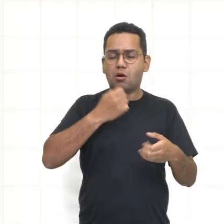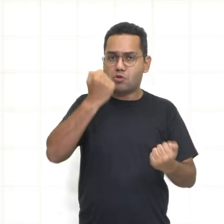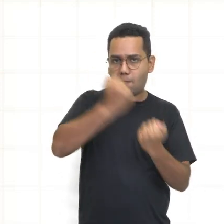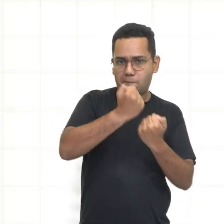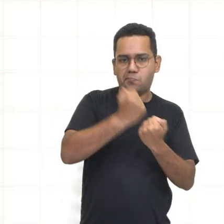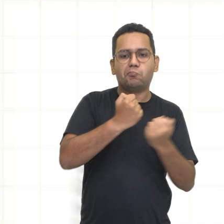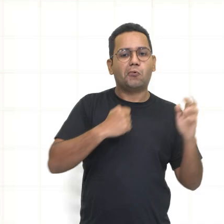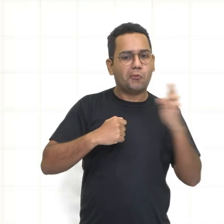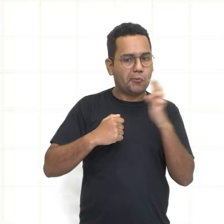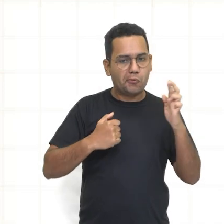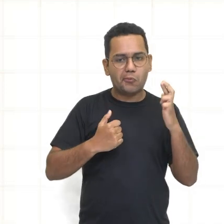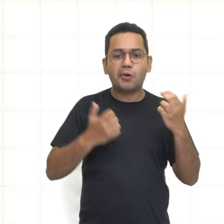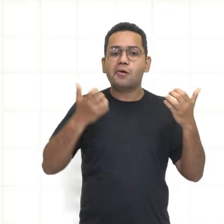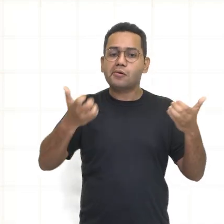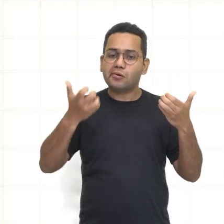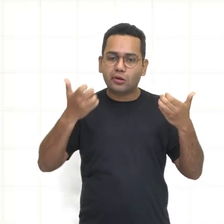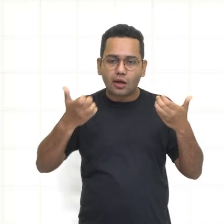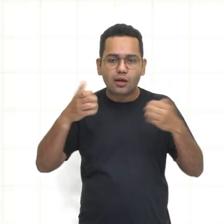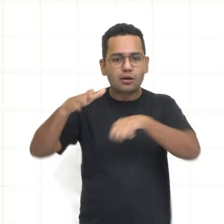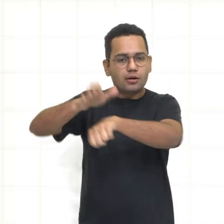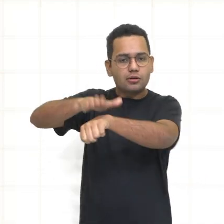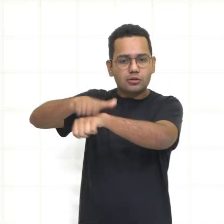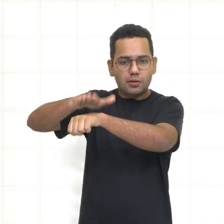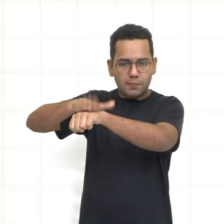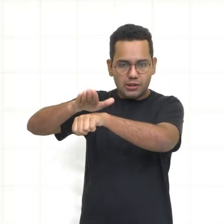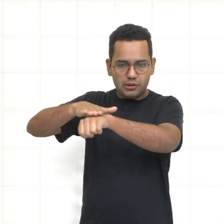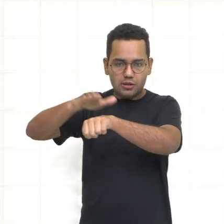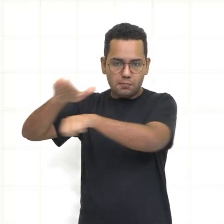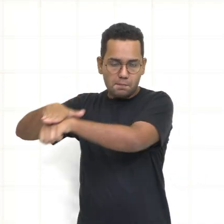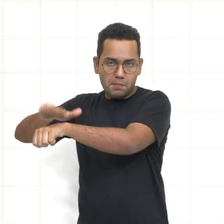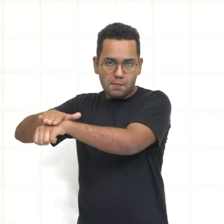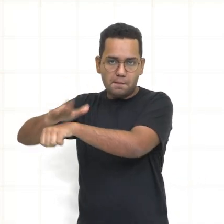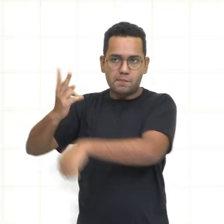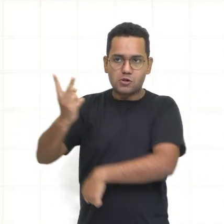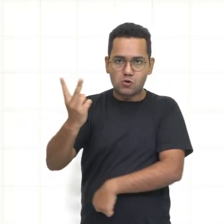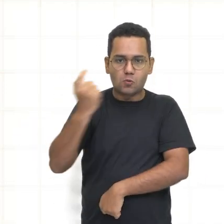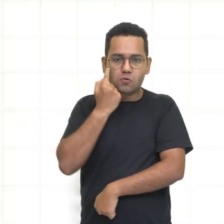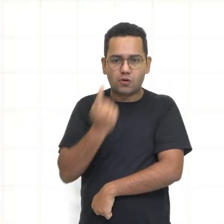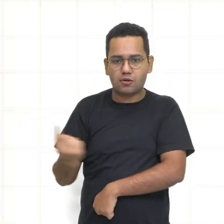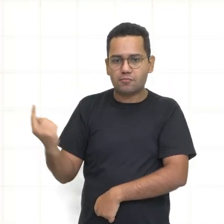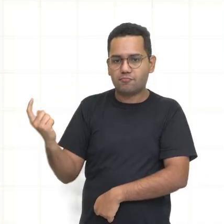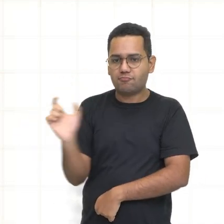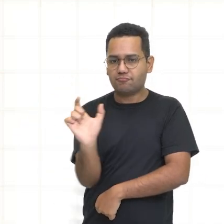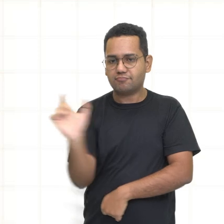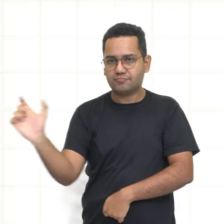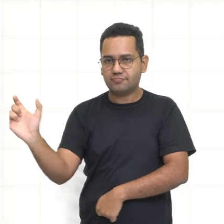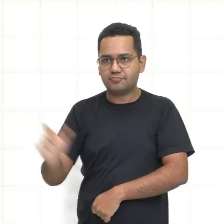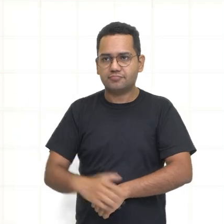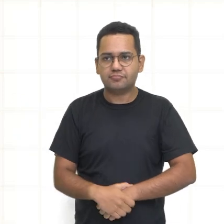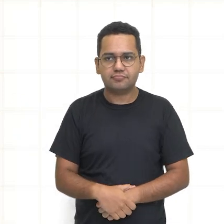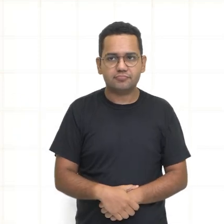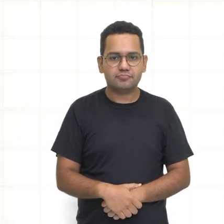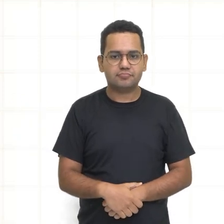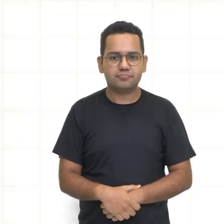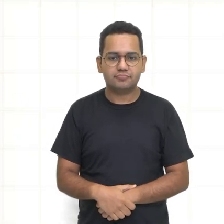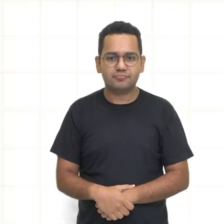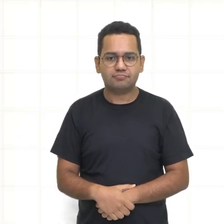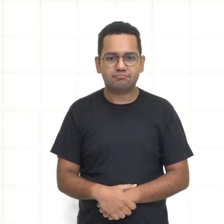a favor da Rússia, declaram a independência das regiões de Donetsk e